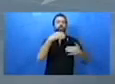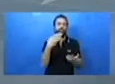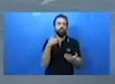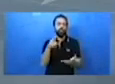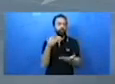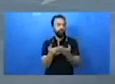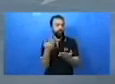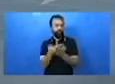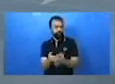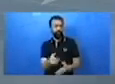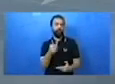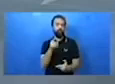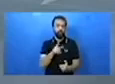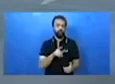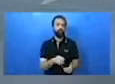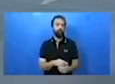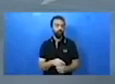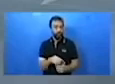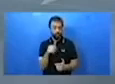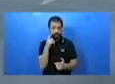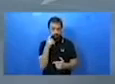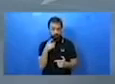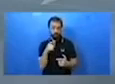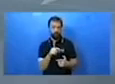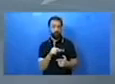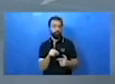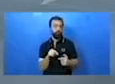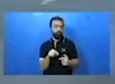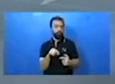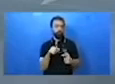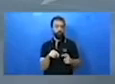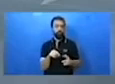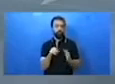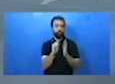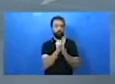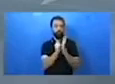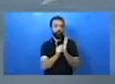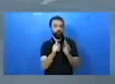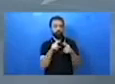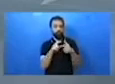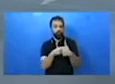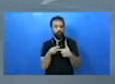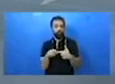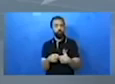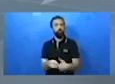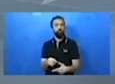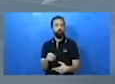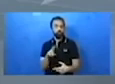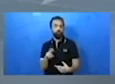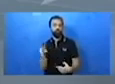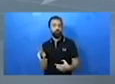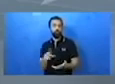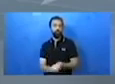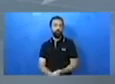verão representação da divisão com essa barrinha, tá? E vocês já devem ter visto em alguma oportunidade, só não sabia o